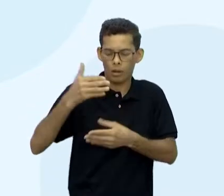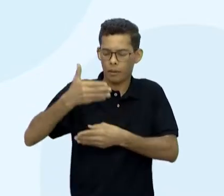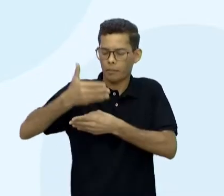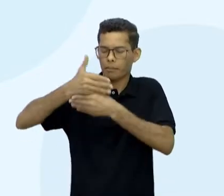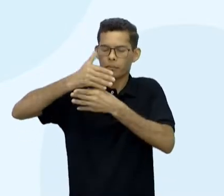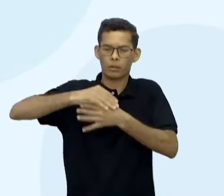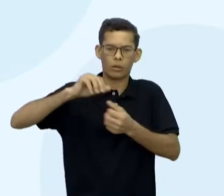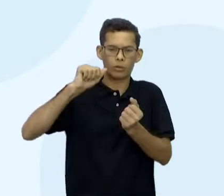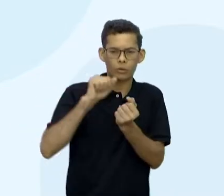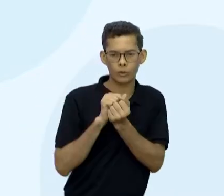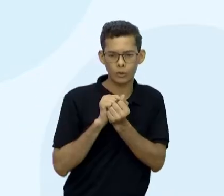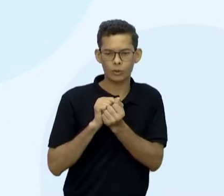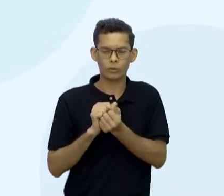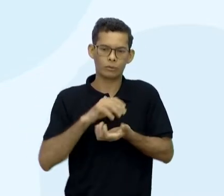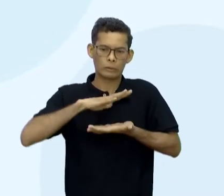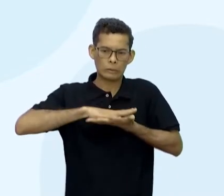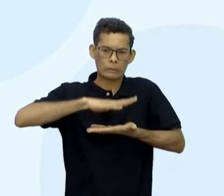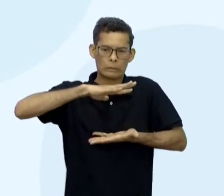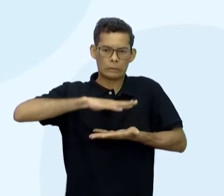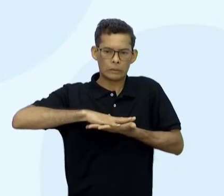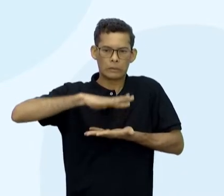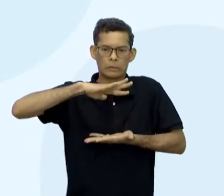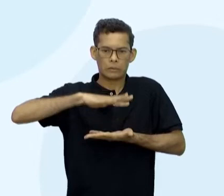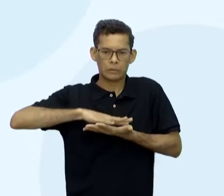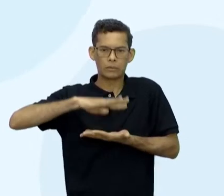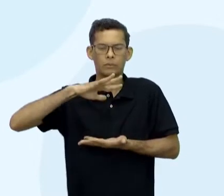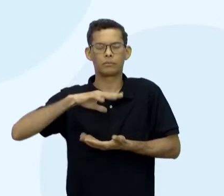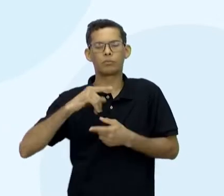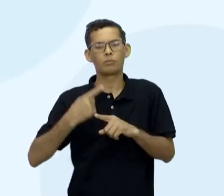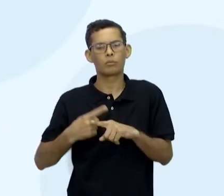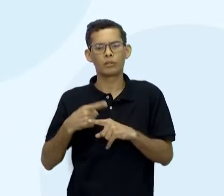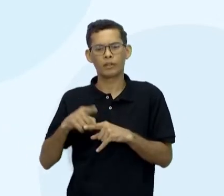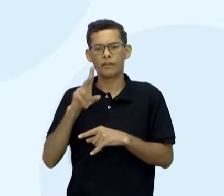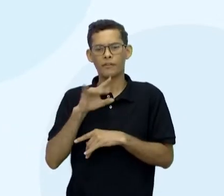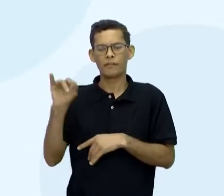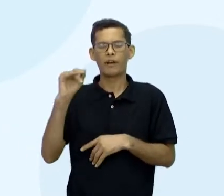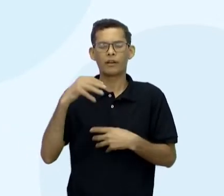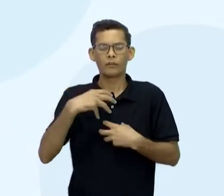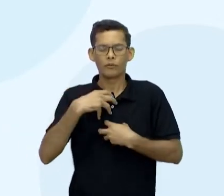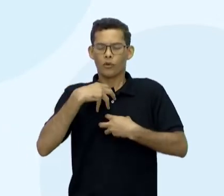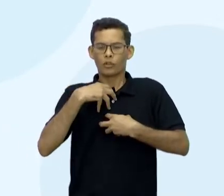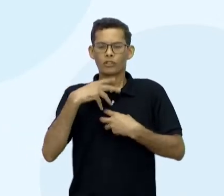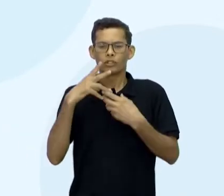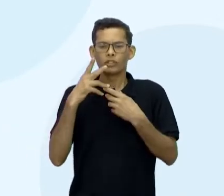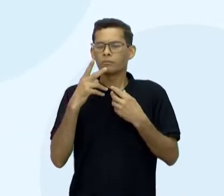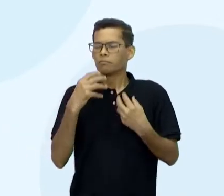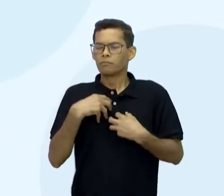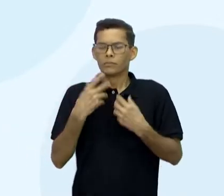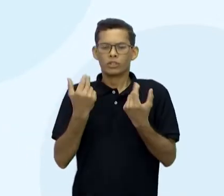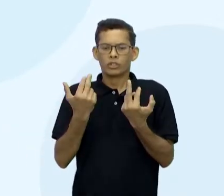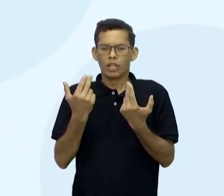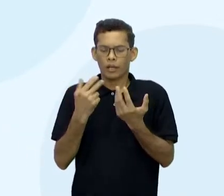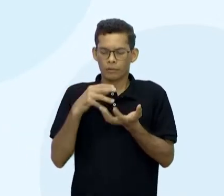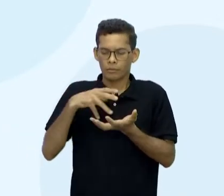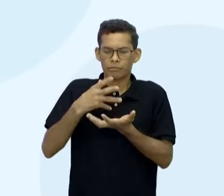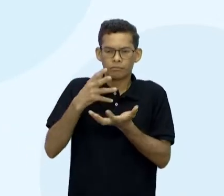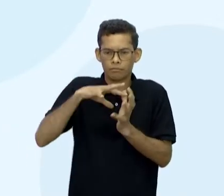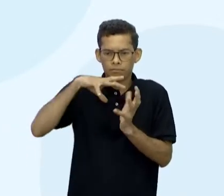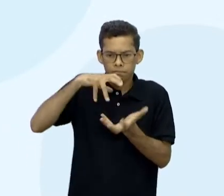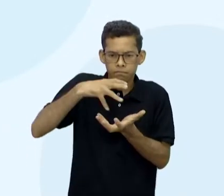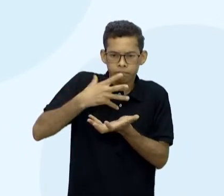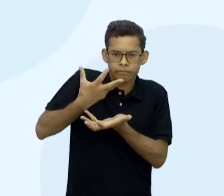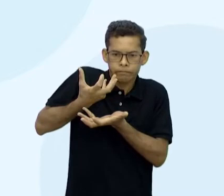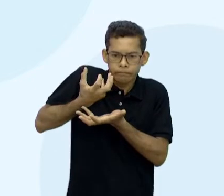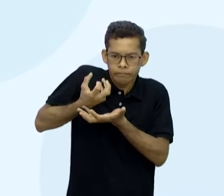a alternativa B. Por quê? Porque você vai experimentar uma força restauradora. Então, a força gravitacional seria uma força